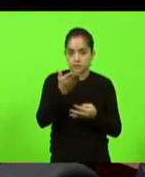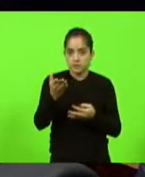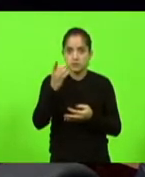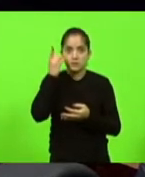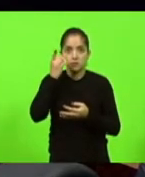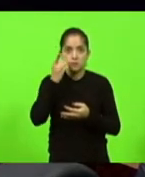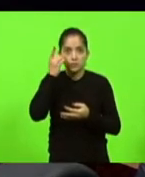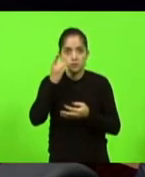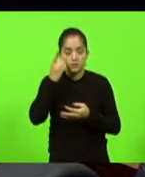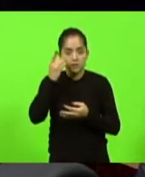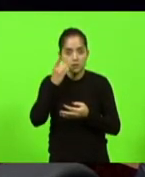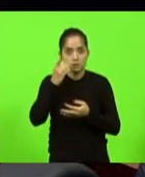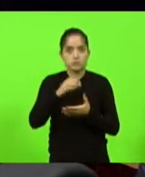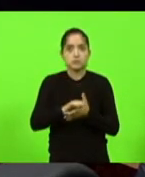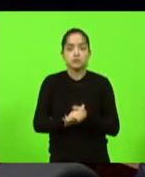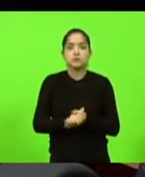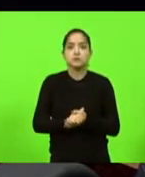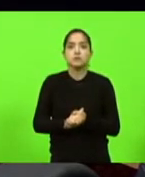deputadas para